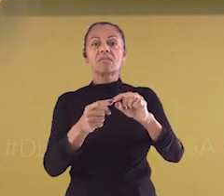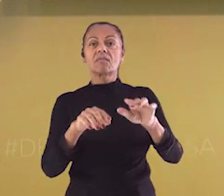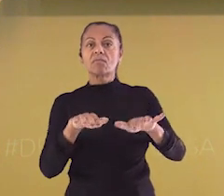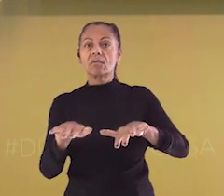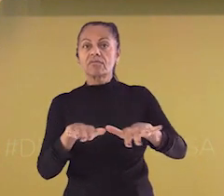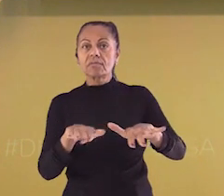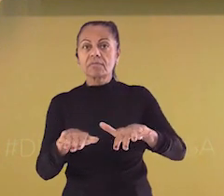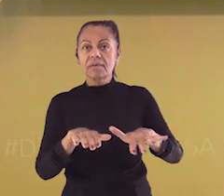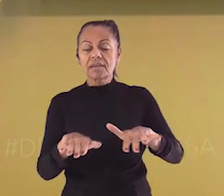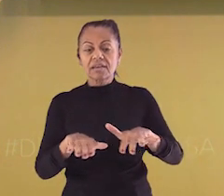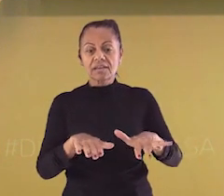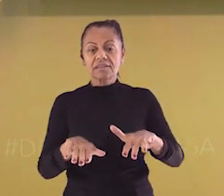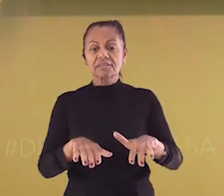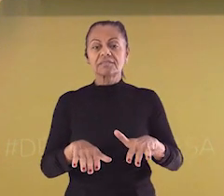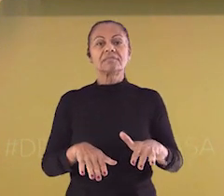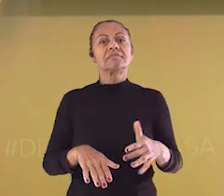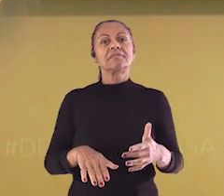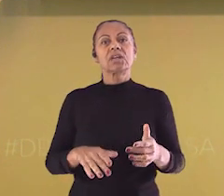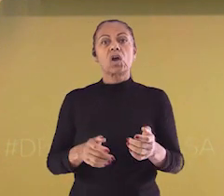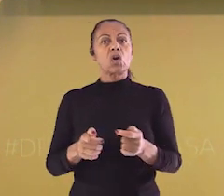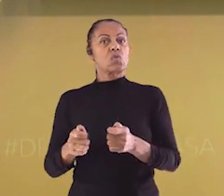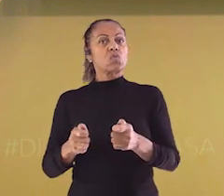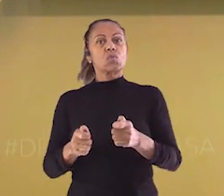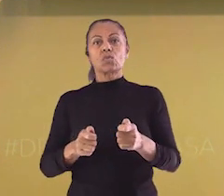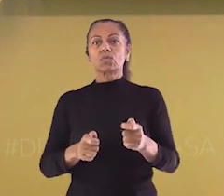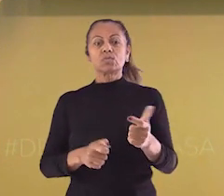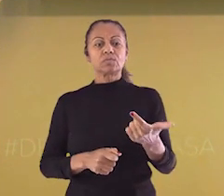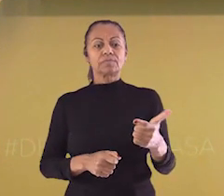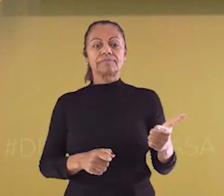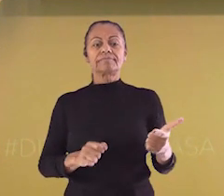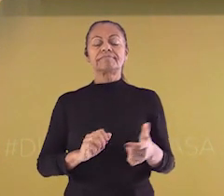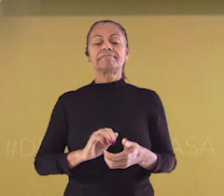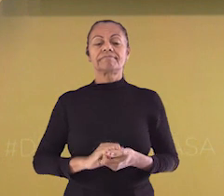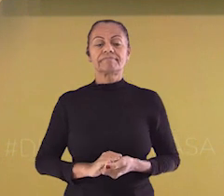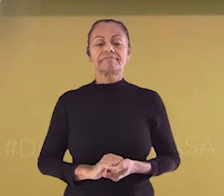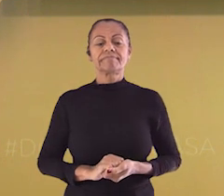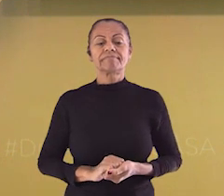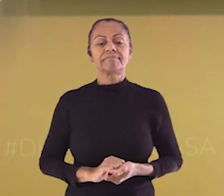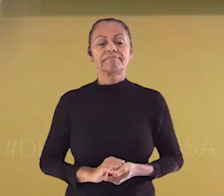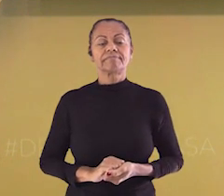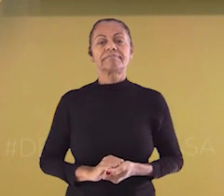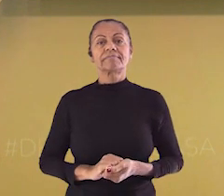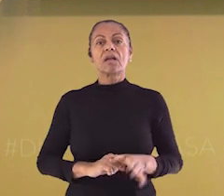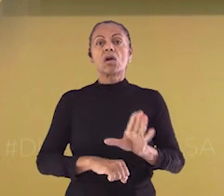movimentos involuntários, que são aqueles dos quais nós não temos controle.